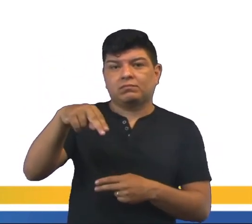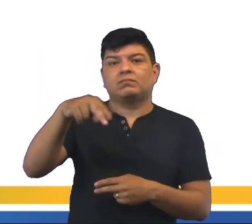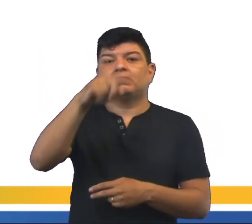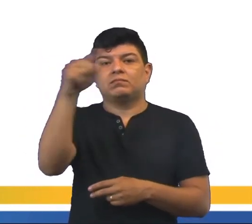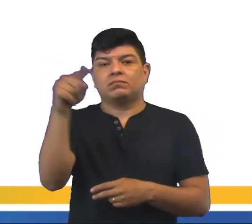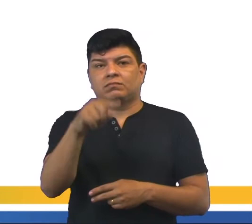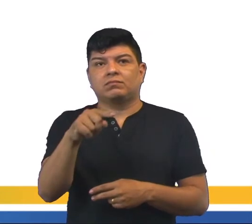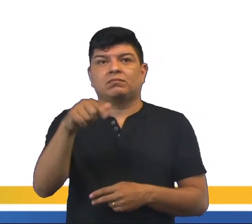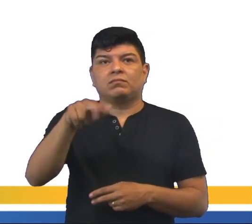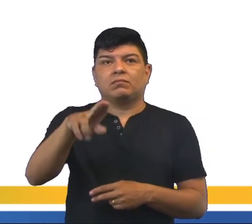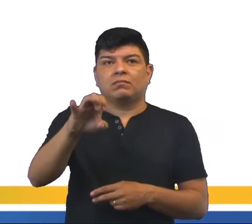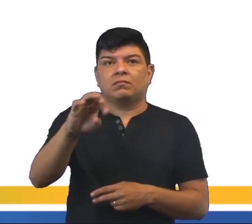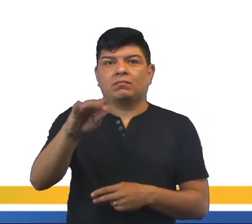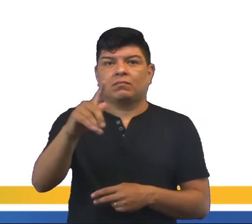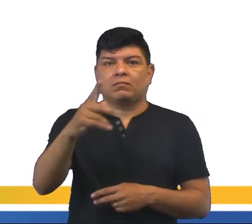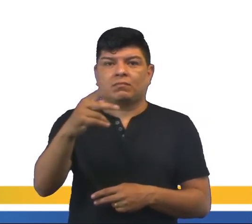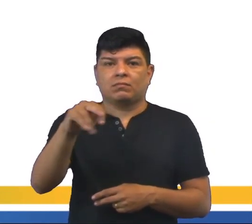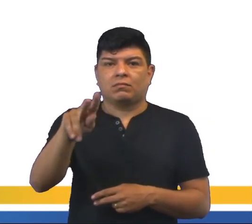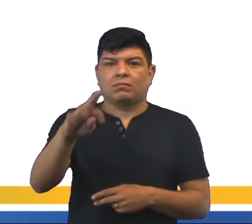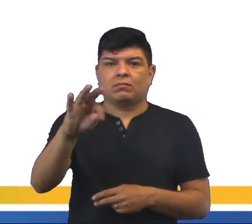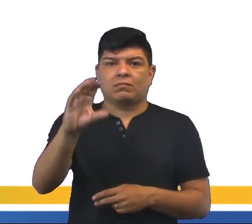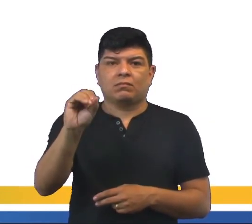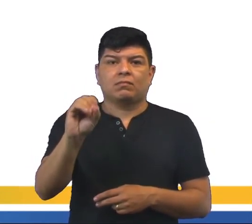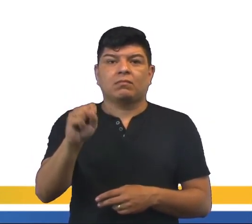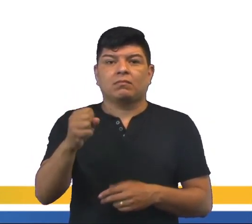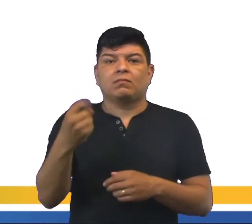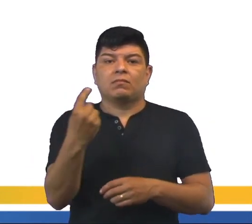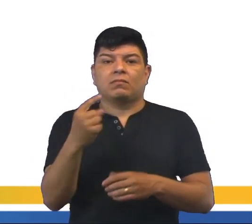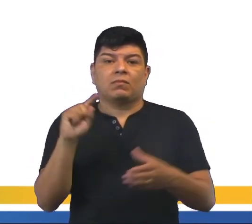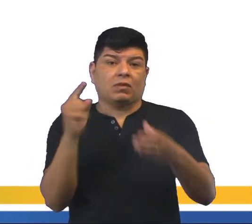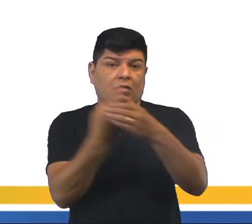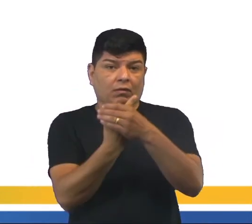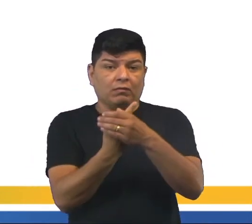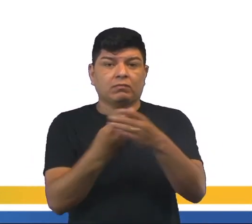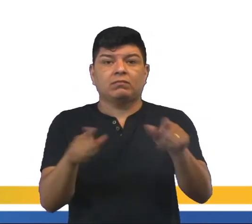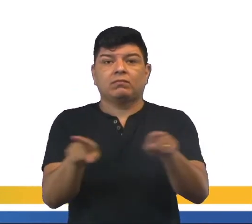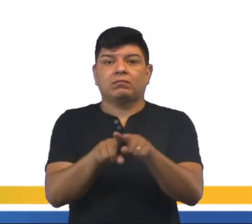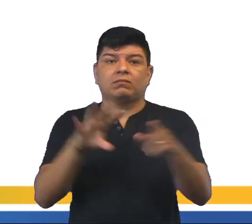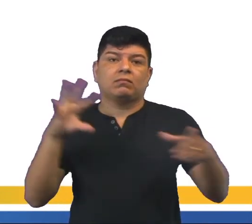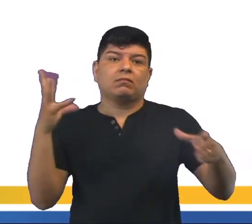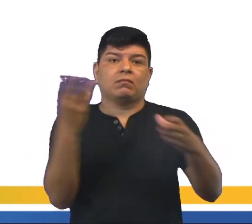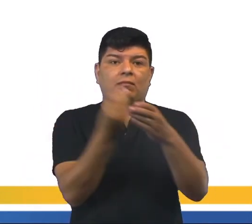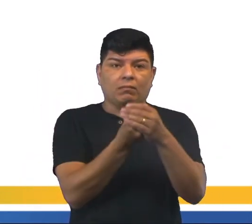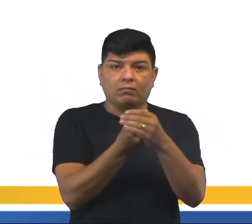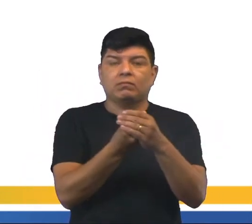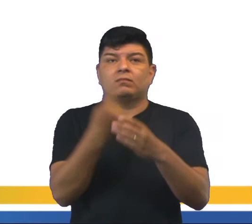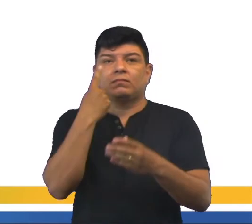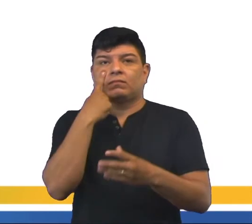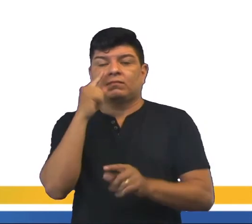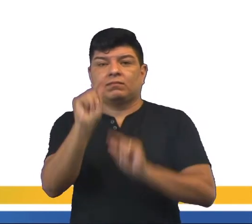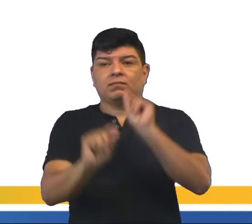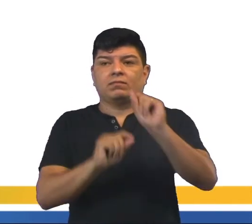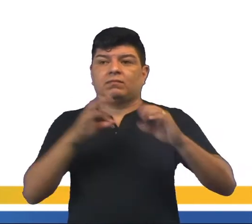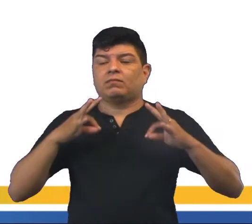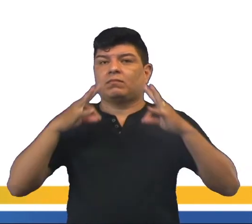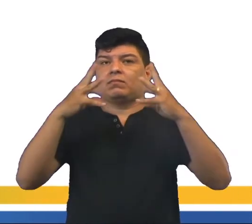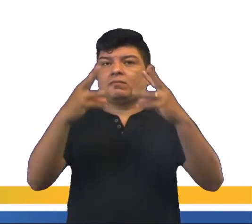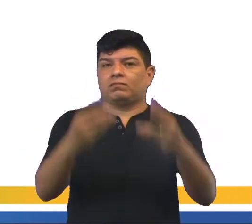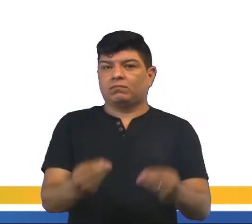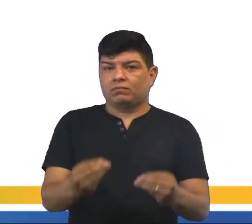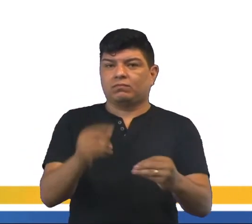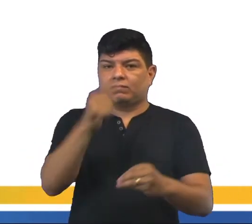que é o que, quanto, quanto, quantas e quantas. Né? Tanto para singular, tanto para plural. E observem o quê? Que todos